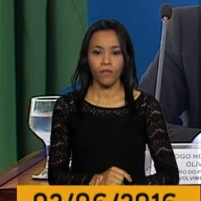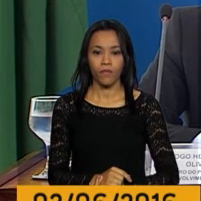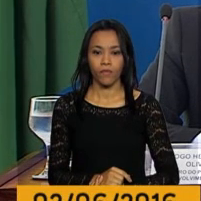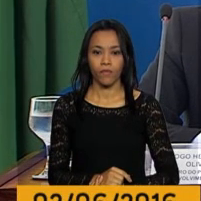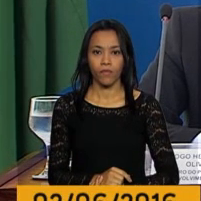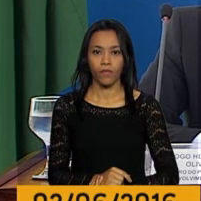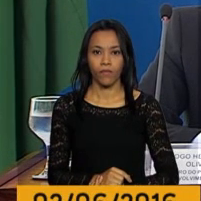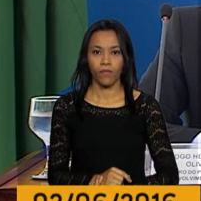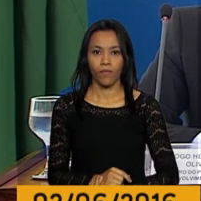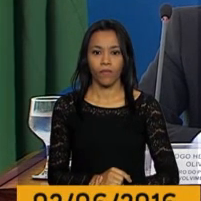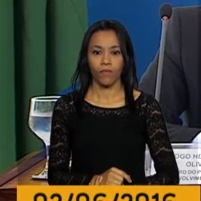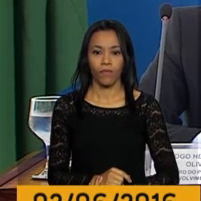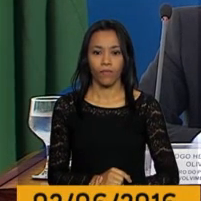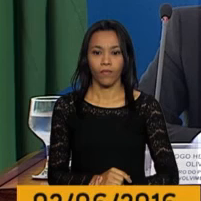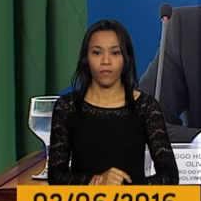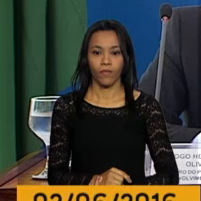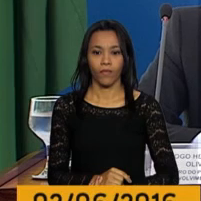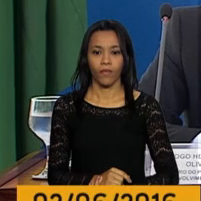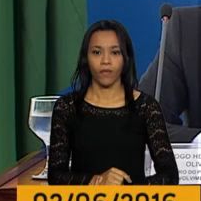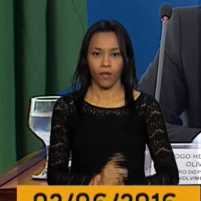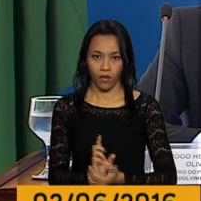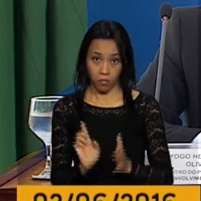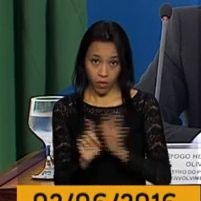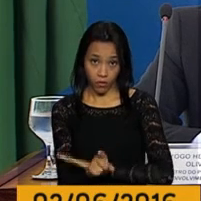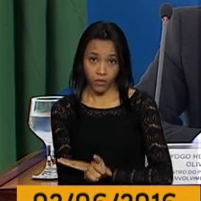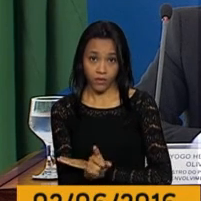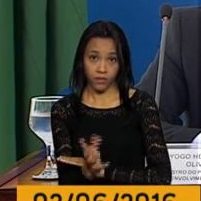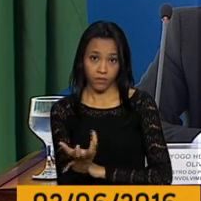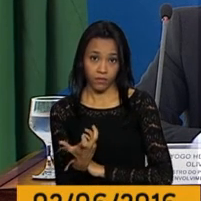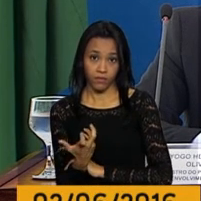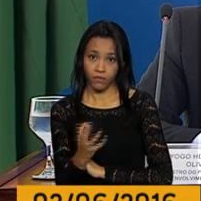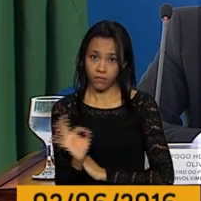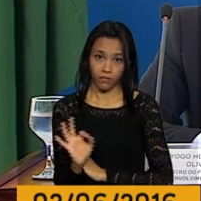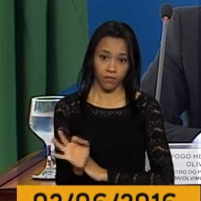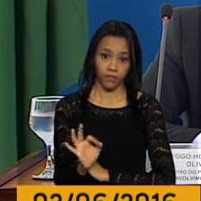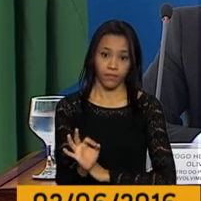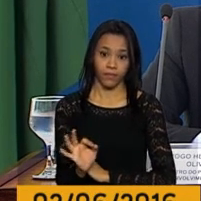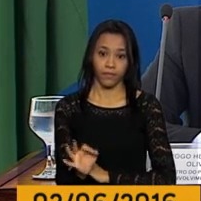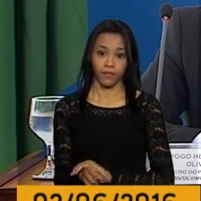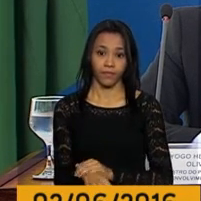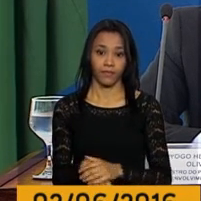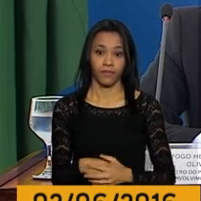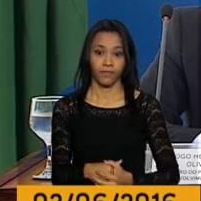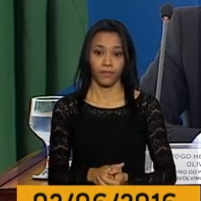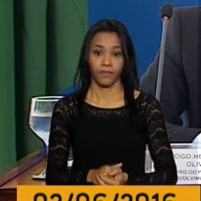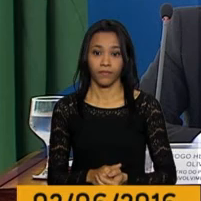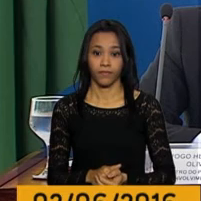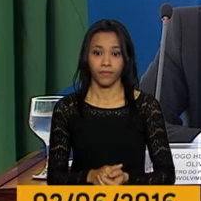Não, pode. Quer fazer outra pergunta para ele? Não. As dificuldades